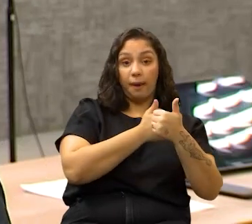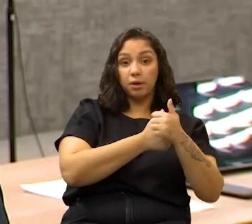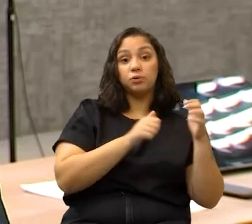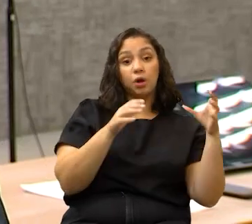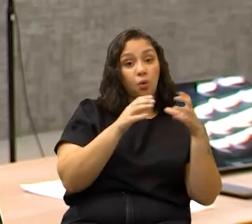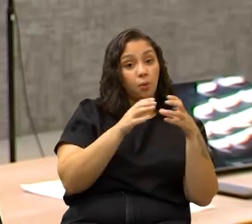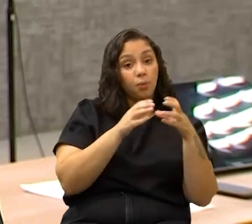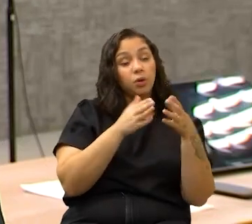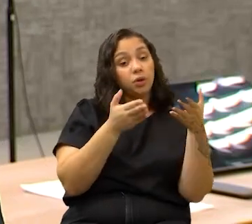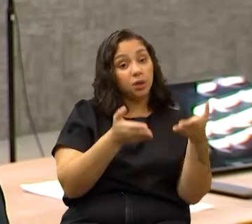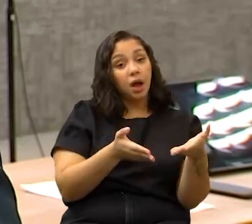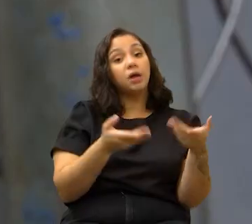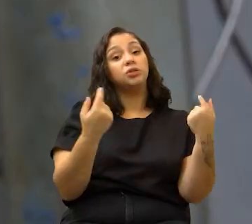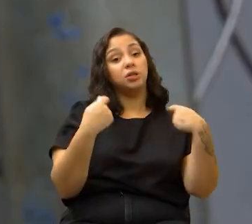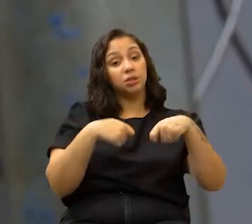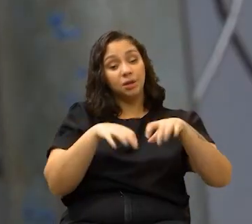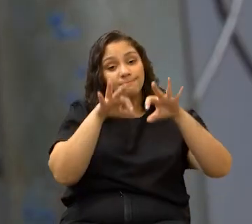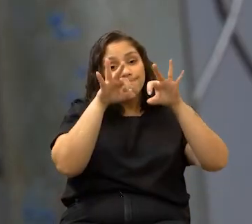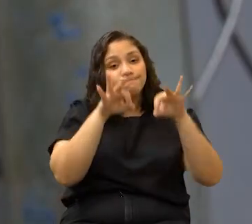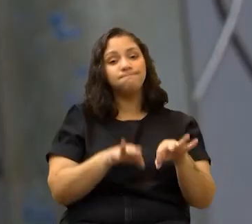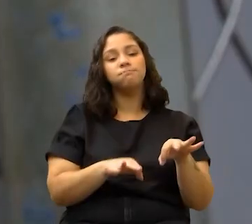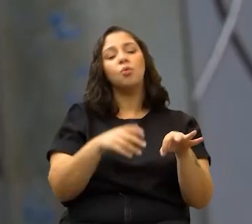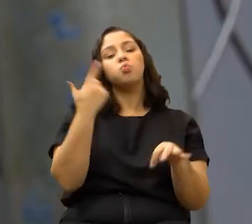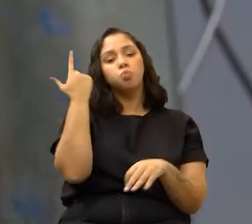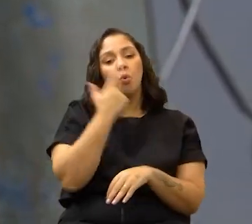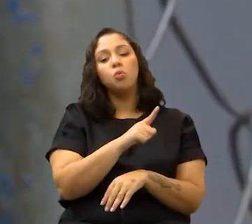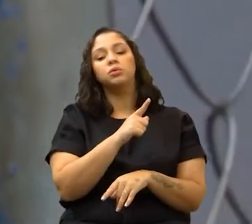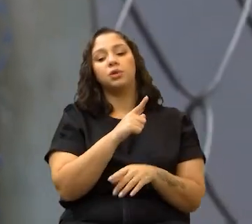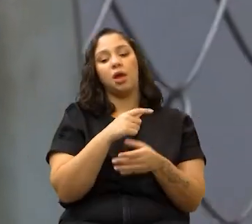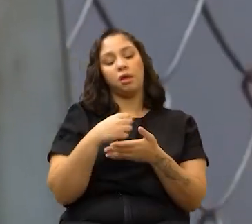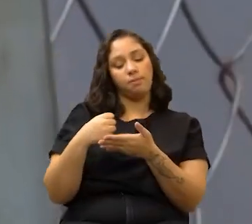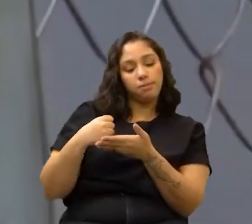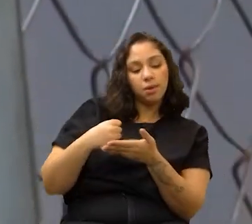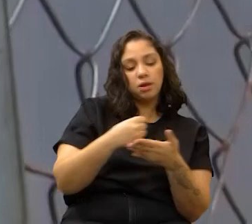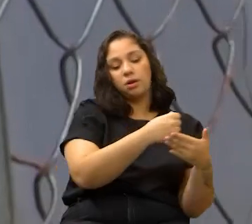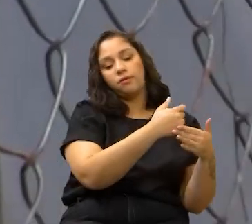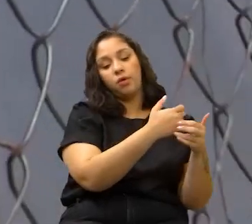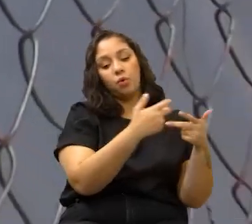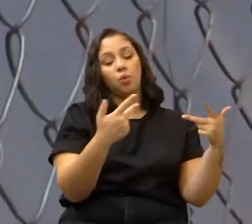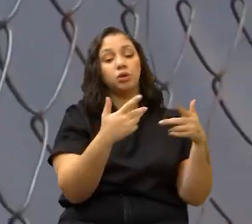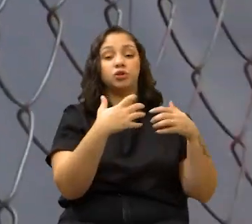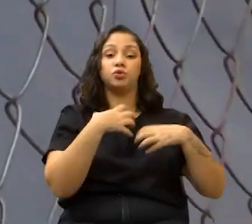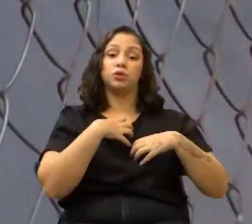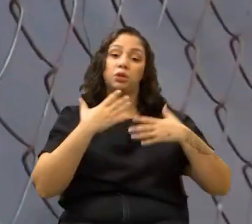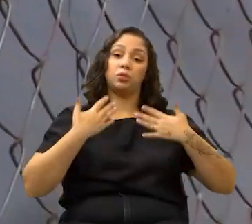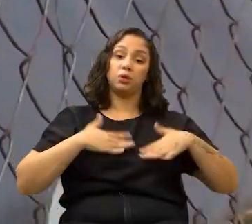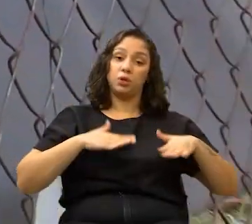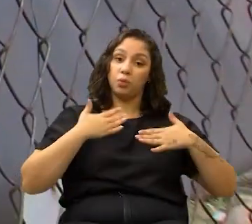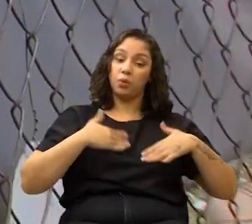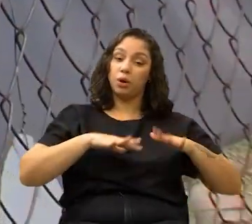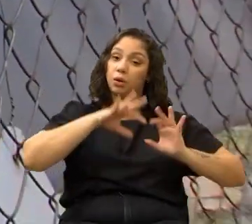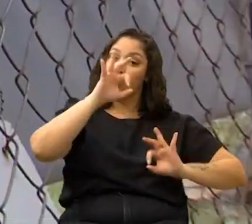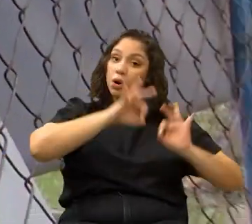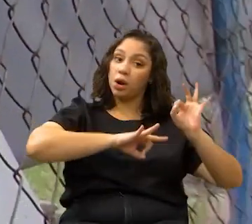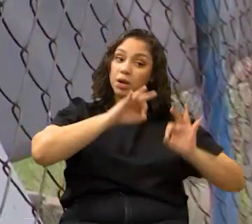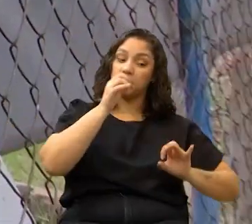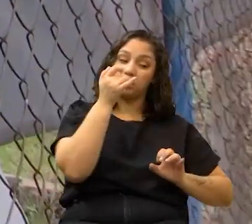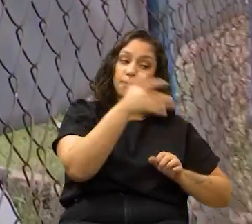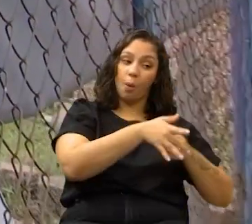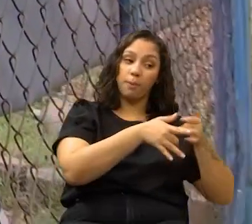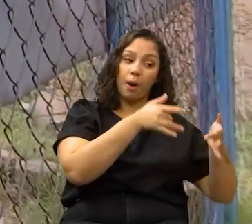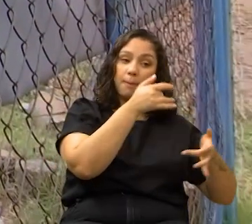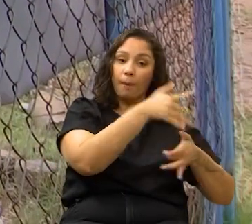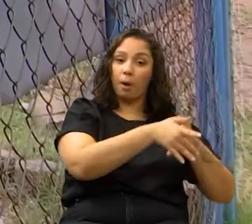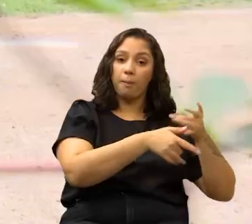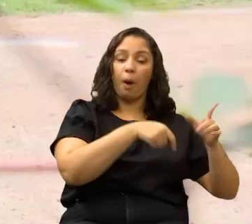da comunidade ali do Village. Com certeza eles poderão, de uma forma mais tranquila, mais organizada, descartar,